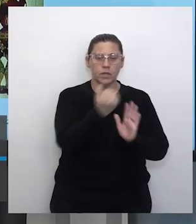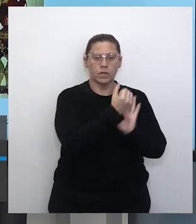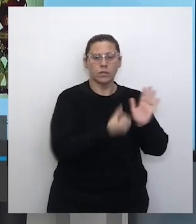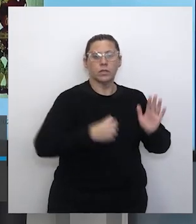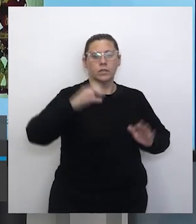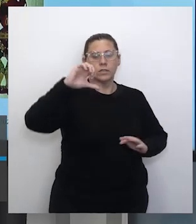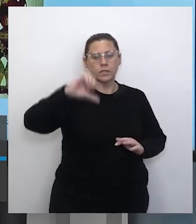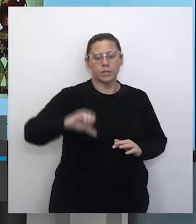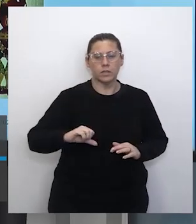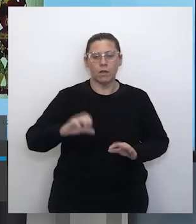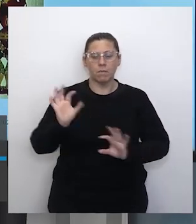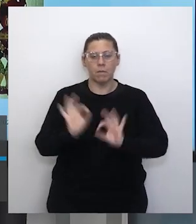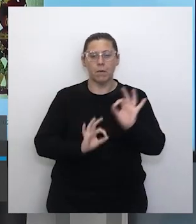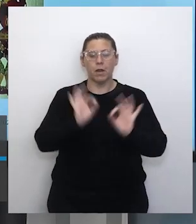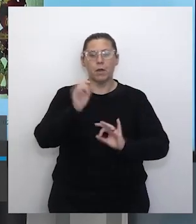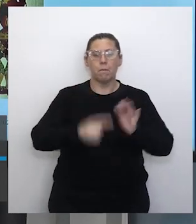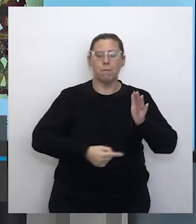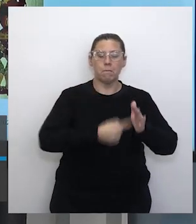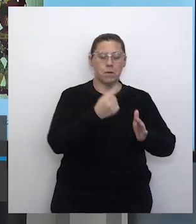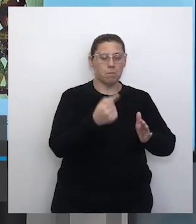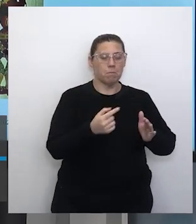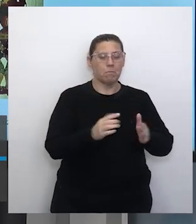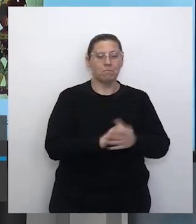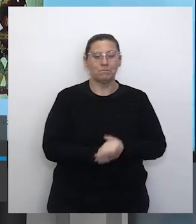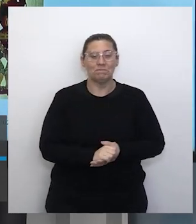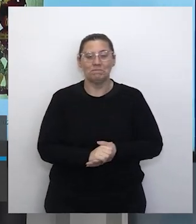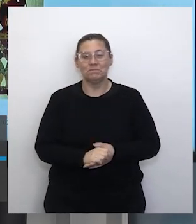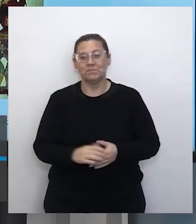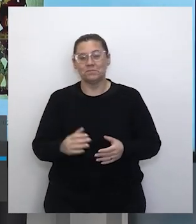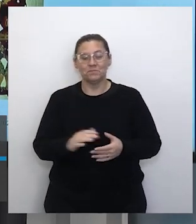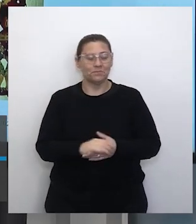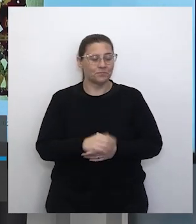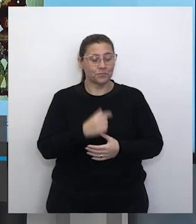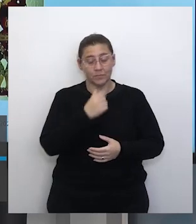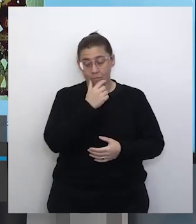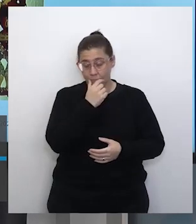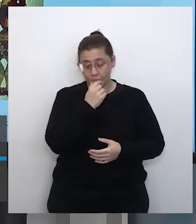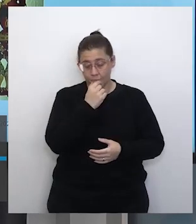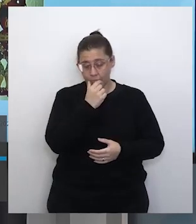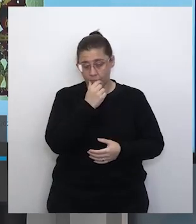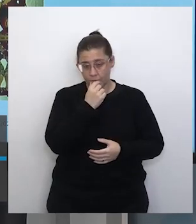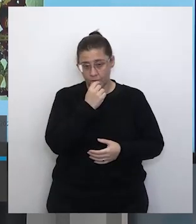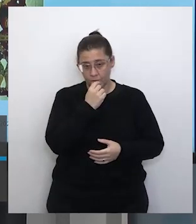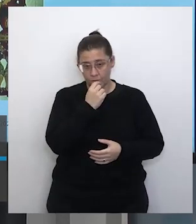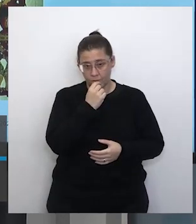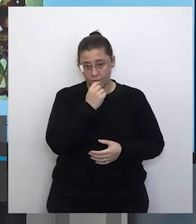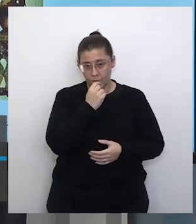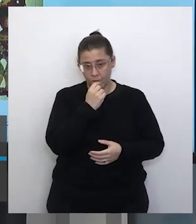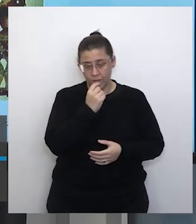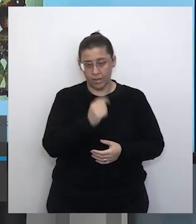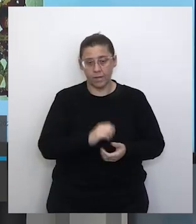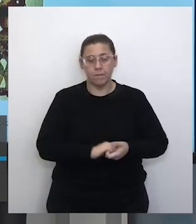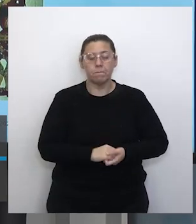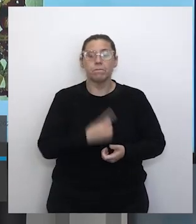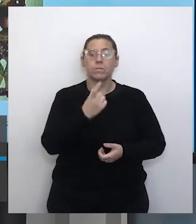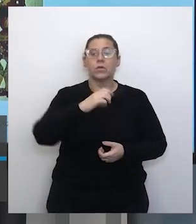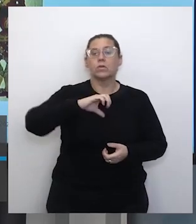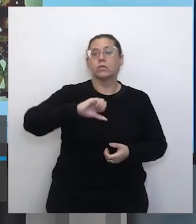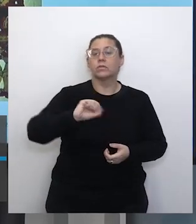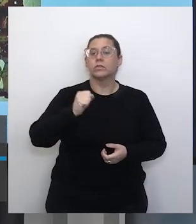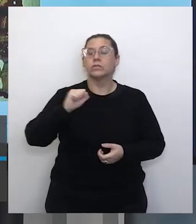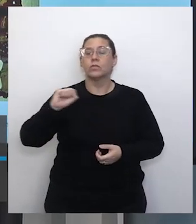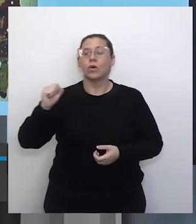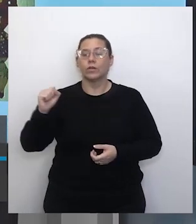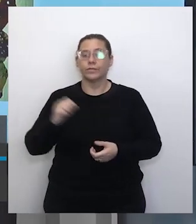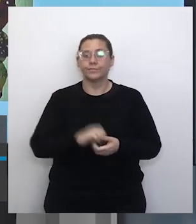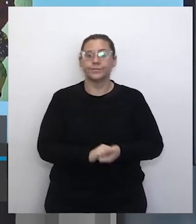de criar aí o primeiro cinematógrafo, né, lá no comecinho do século XX, né, do século passado. Né, por volta de 1908,